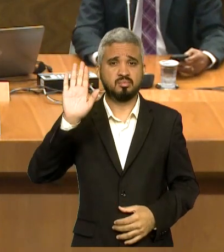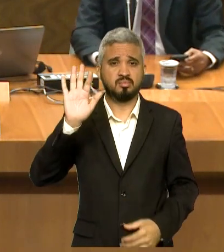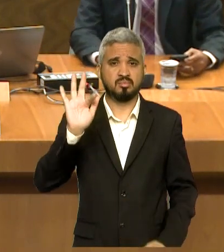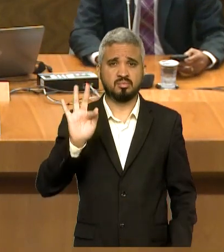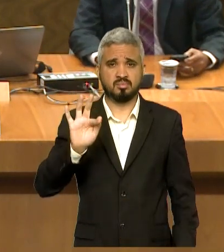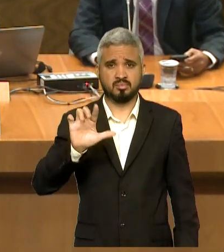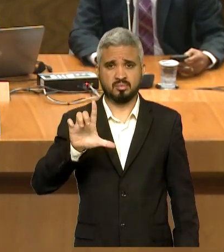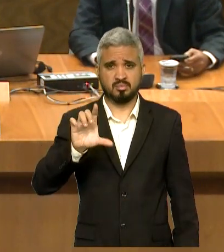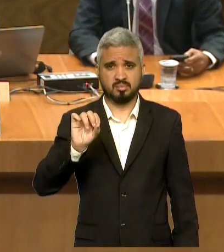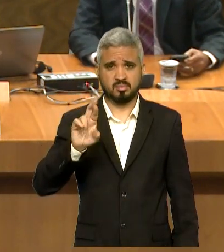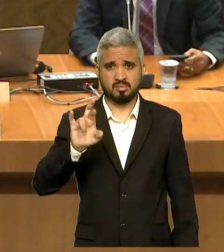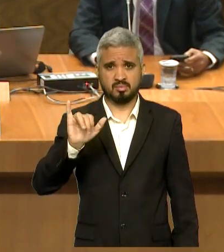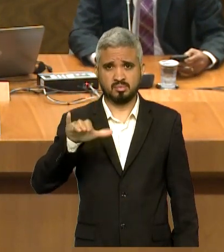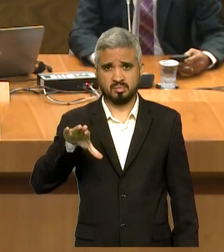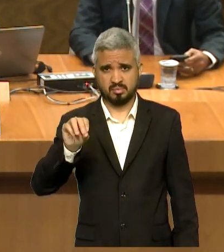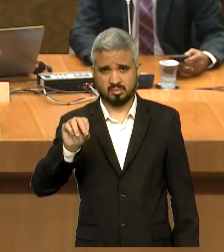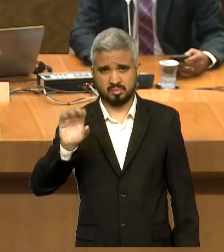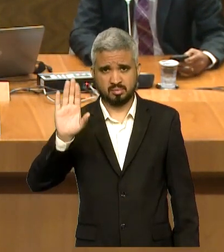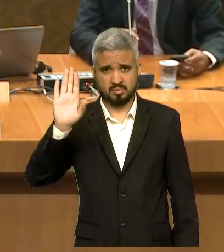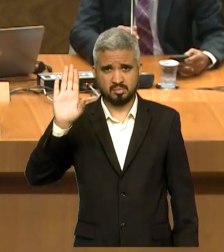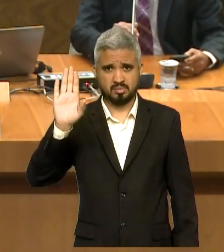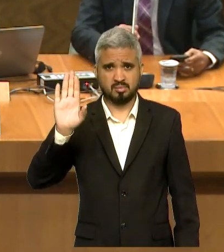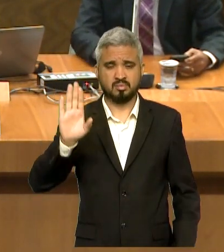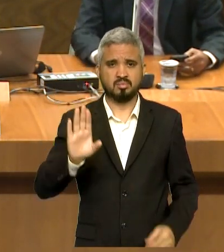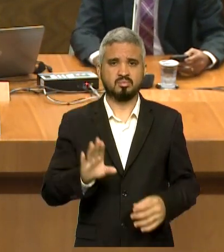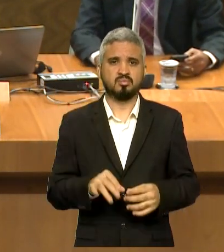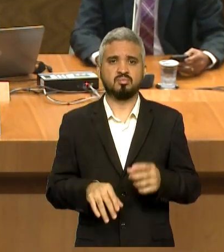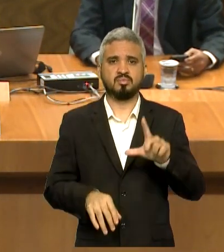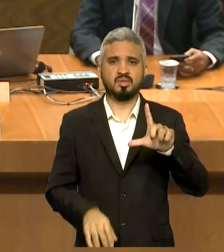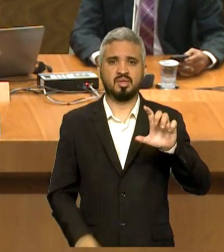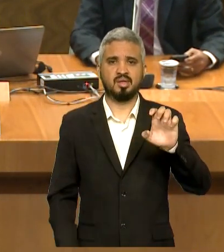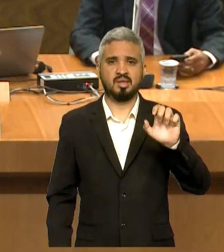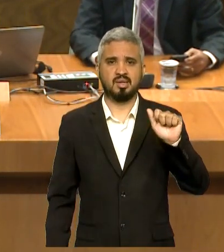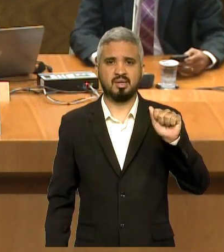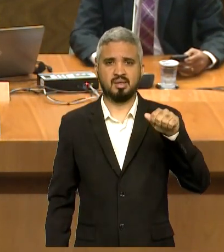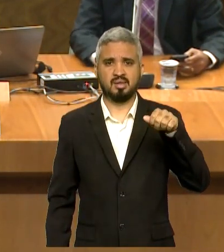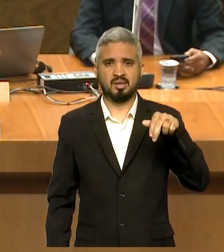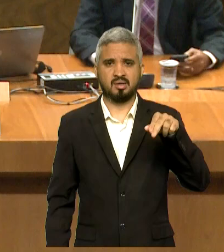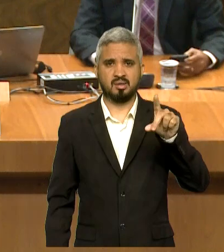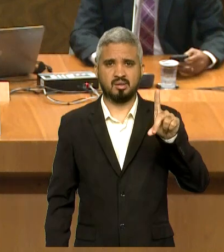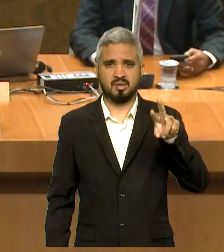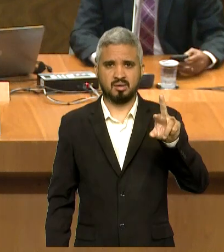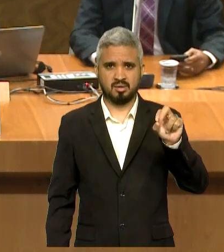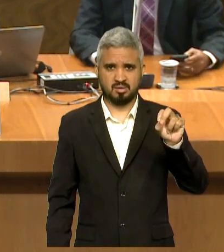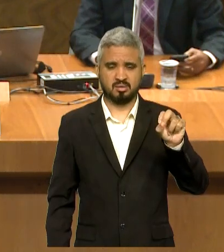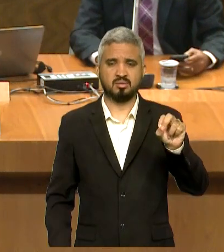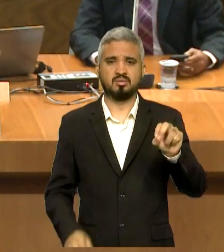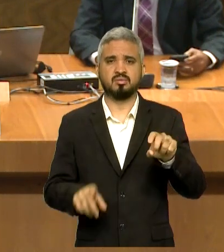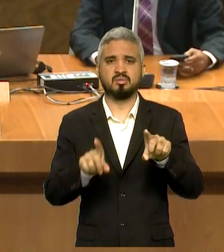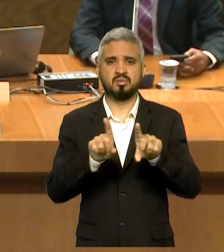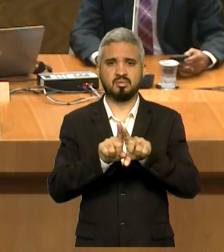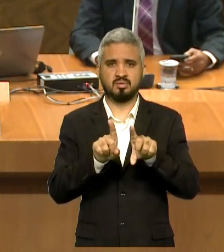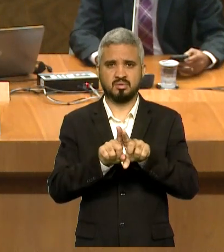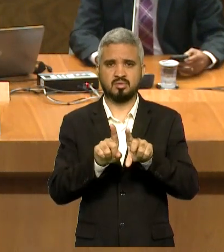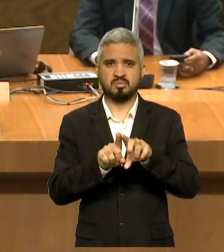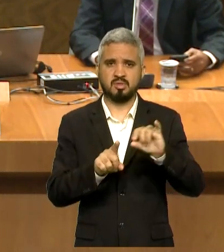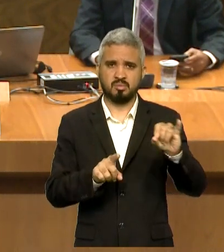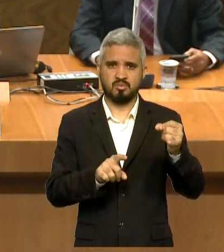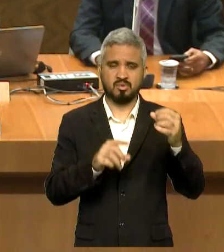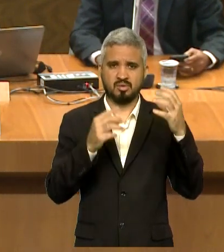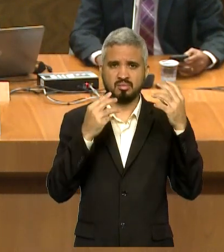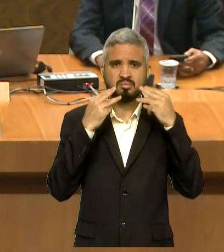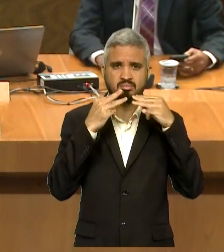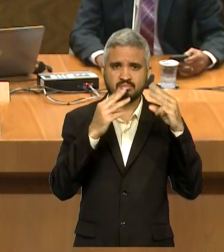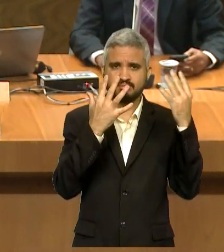subscrição. Deputado Leandro Pérez, também quero pedir e aproveitar para parabenizá-lo. Ele que foi meu